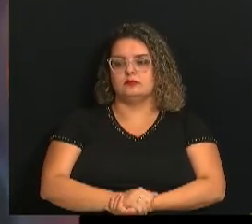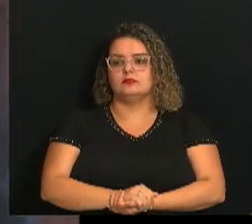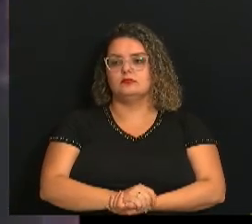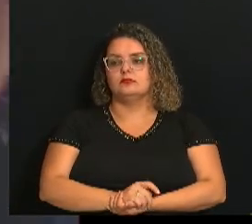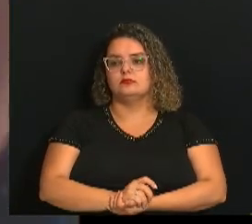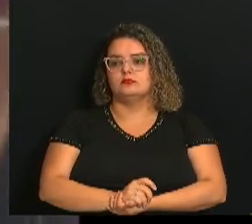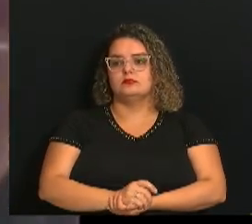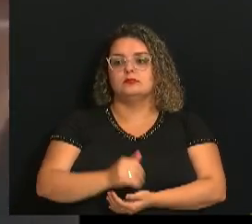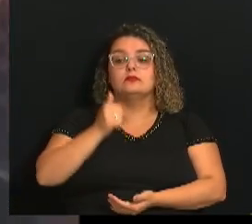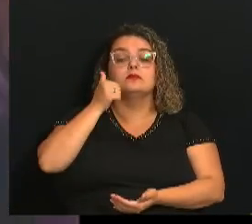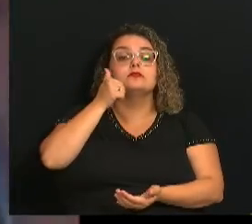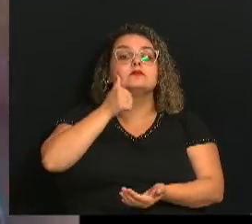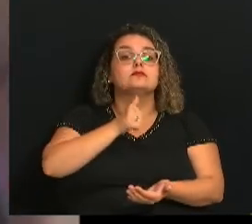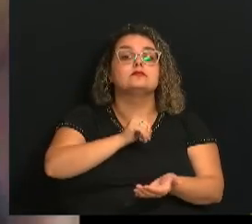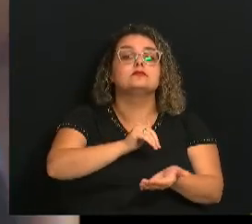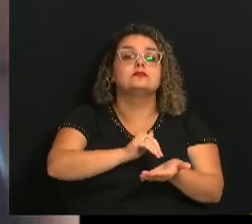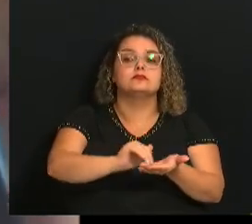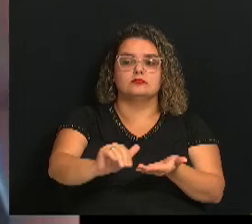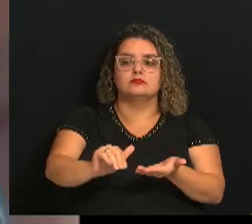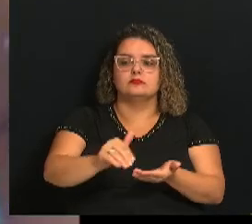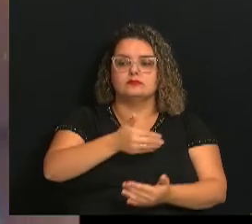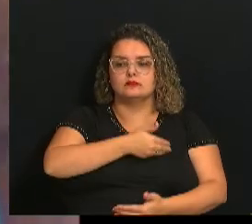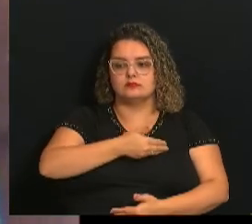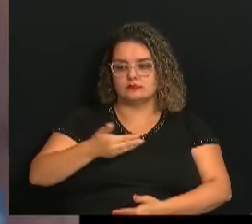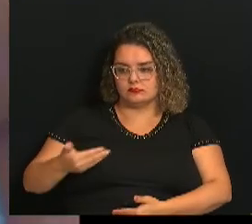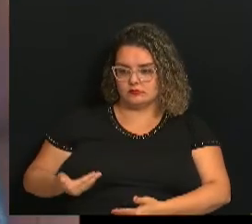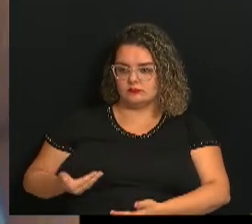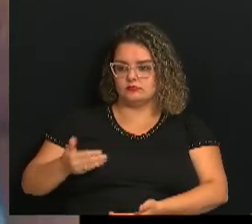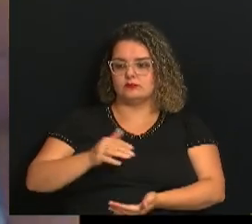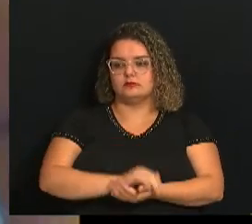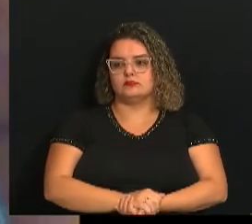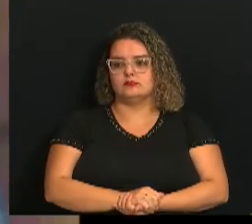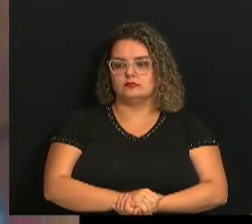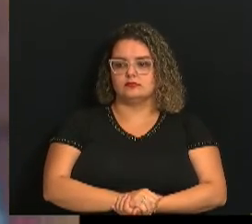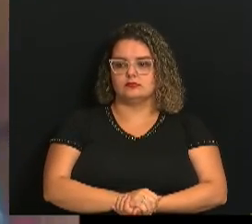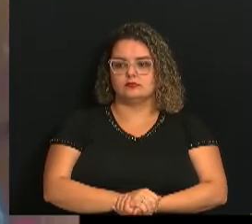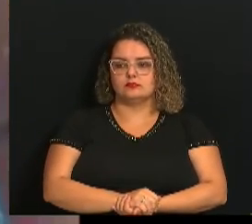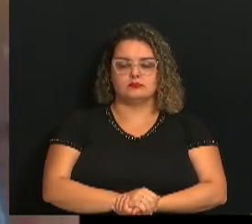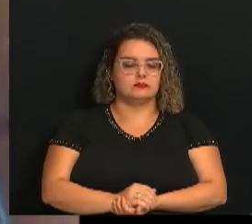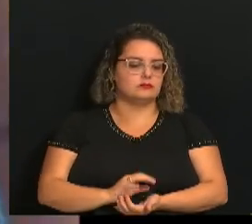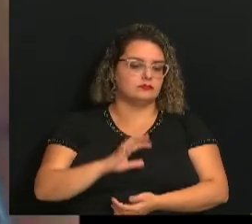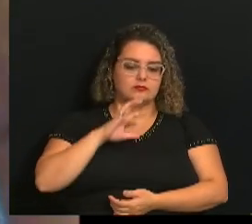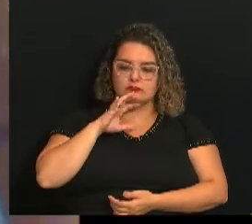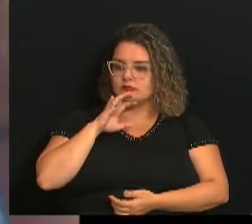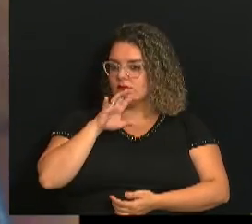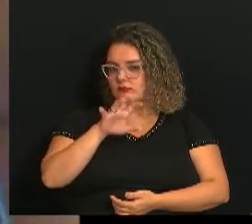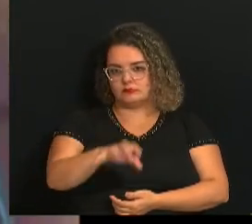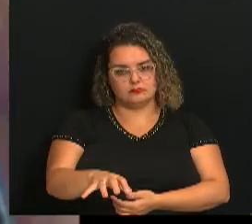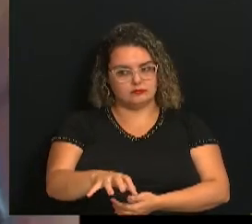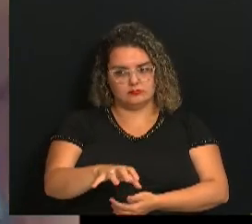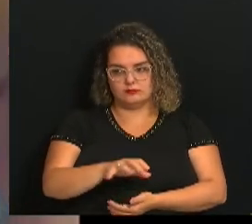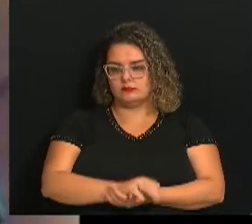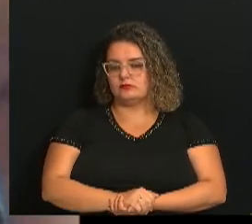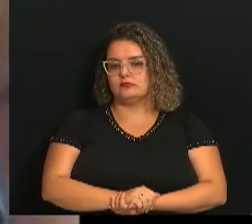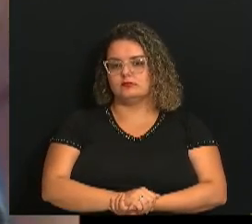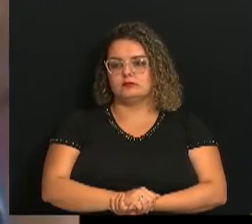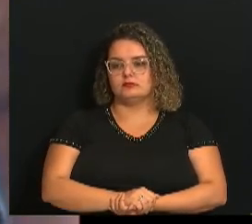primeira representante desse governo na secretaria, foi um desastre absoluto.